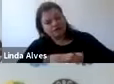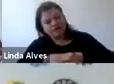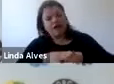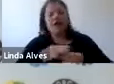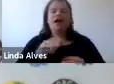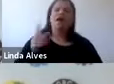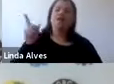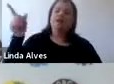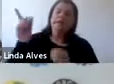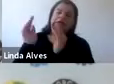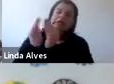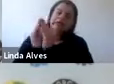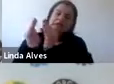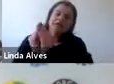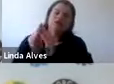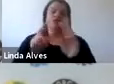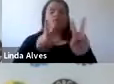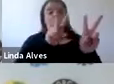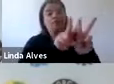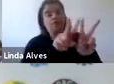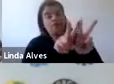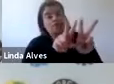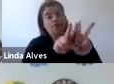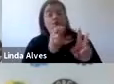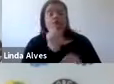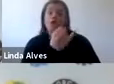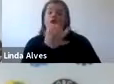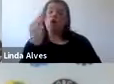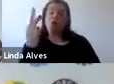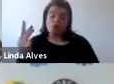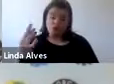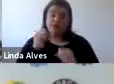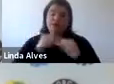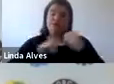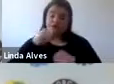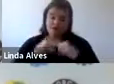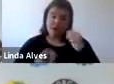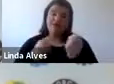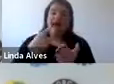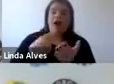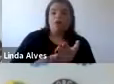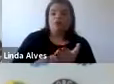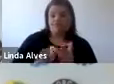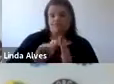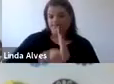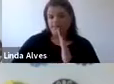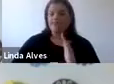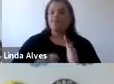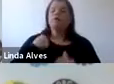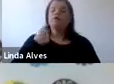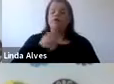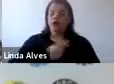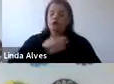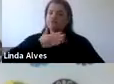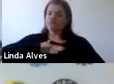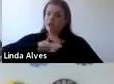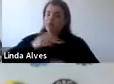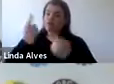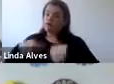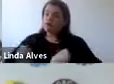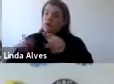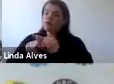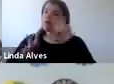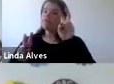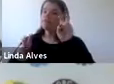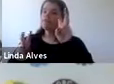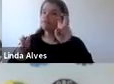da Renault, da Volvo e de outras empresas metalúrgicas também. Então, a gente precisa, sim, com calma, voltar a falar nesse assunto, porque